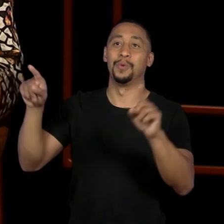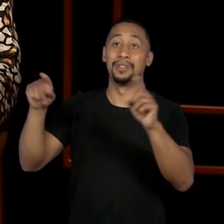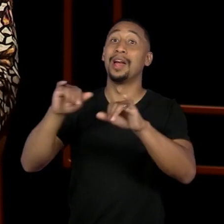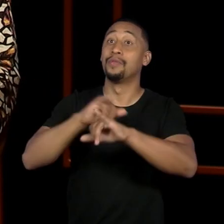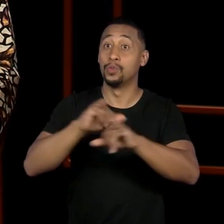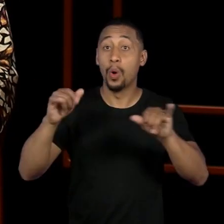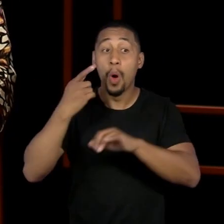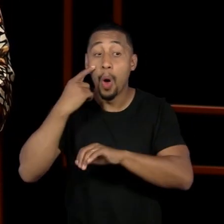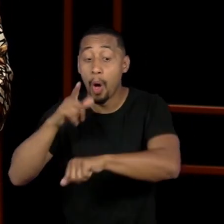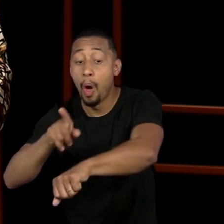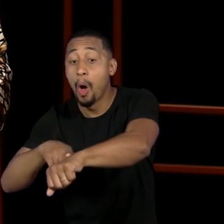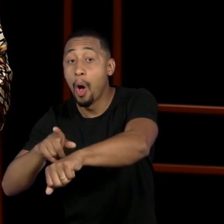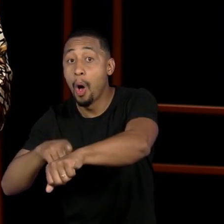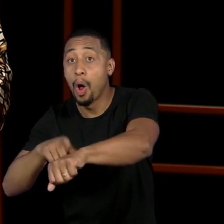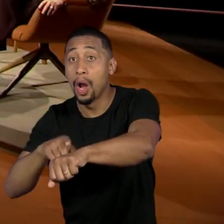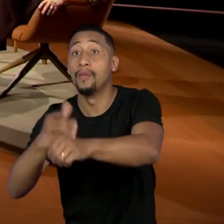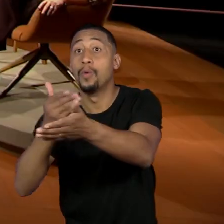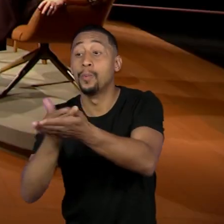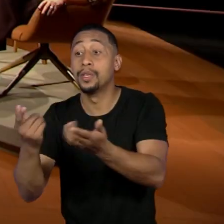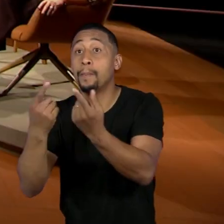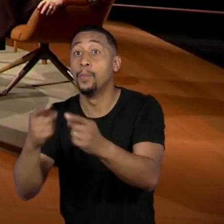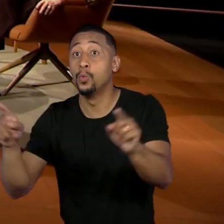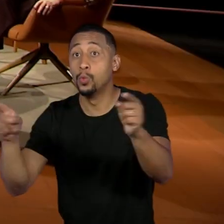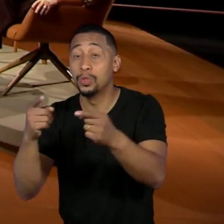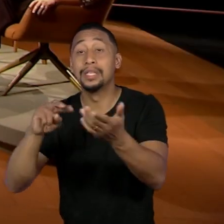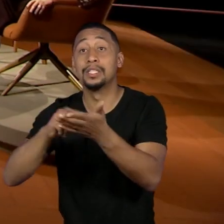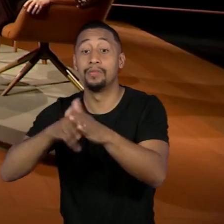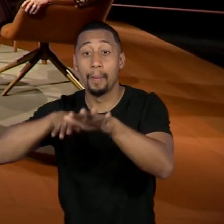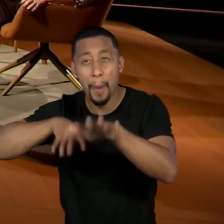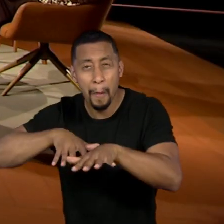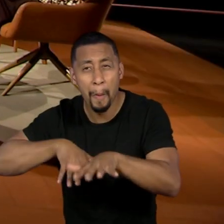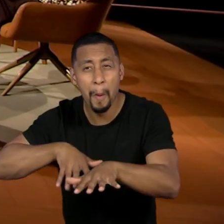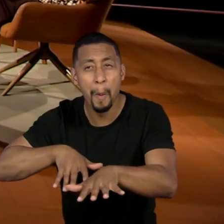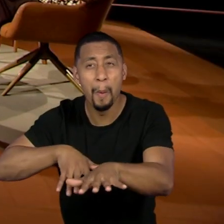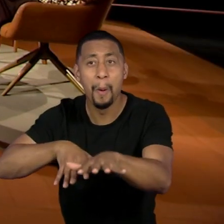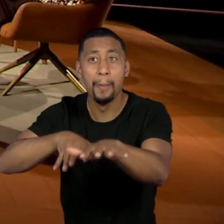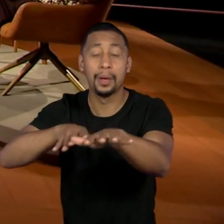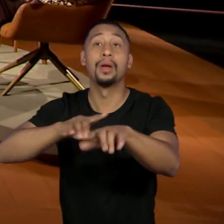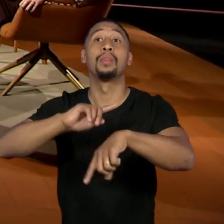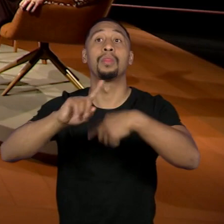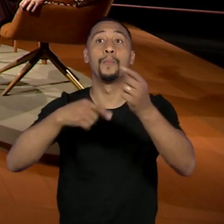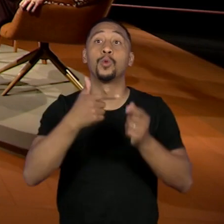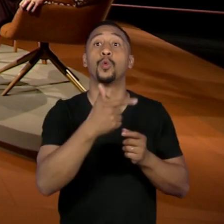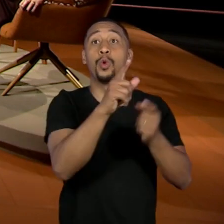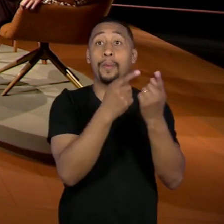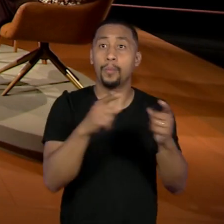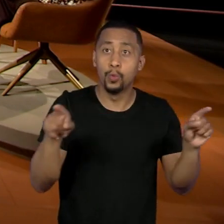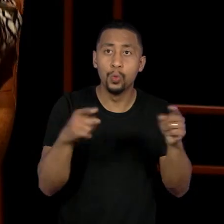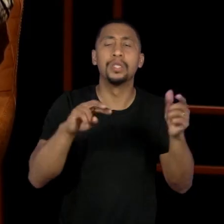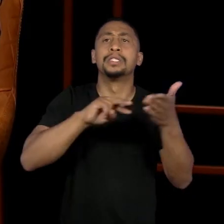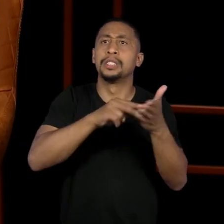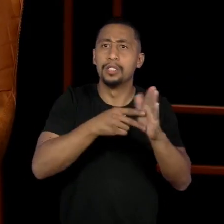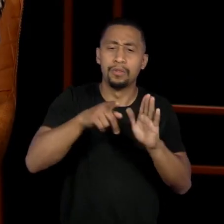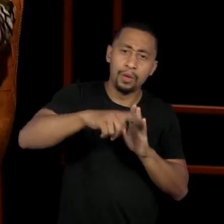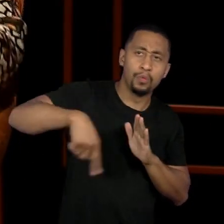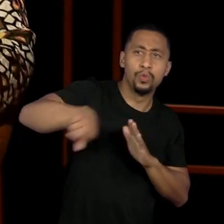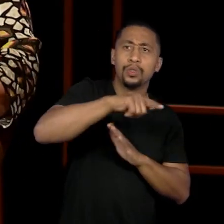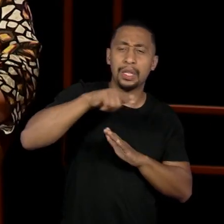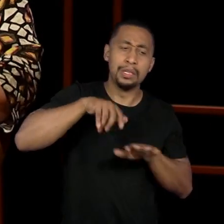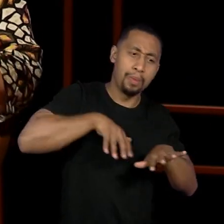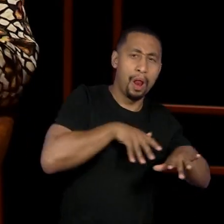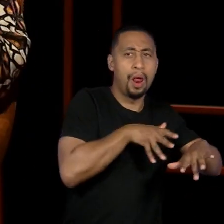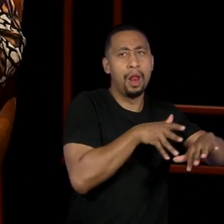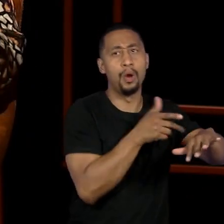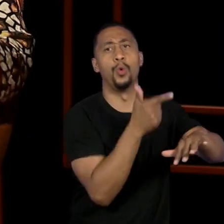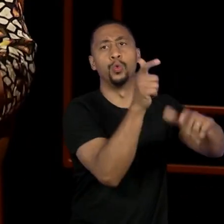tocar E Depois do Adeus. E aí começa. E aí eram os sinais que eles tinham, que já tinham tomado a televisão, que já tinham tomado a rádio,